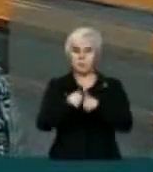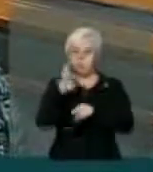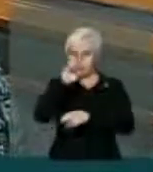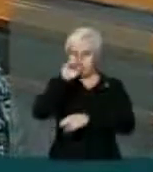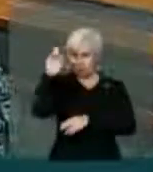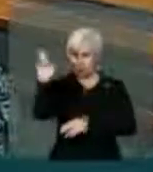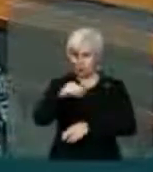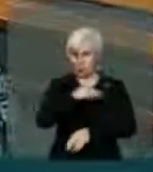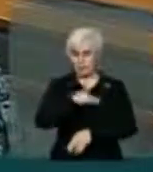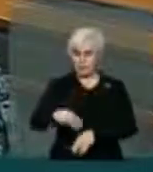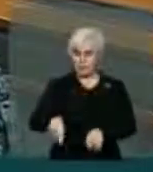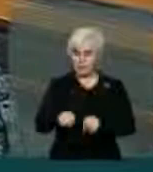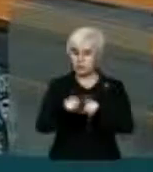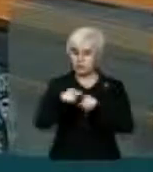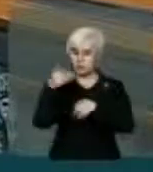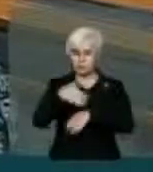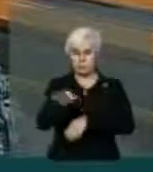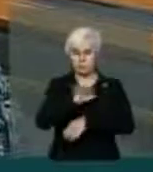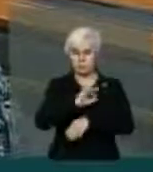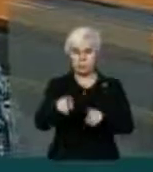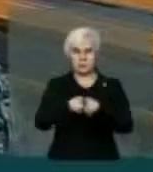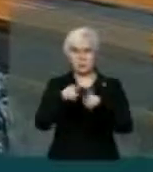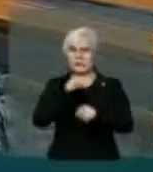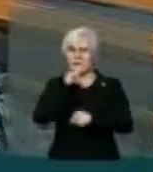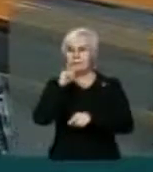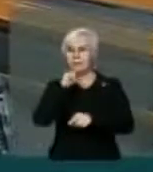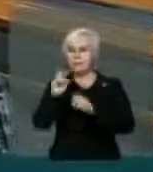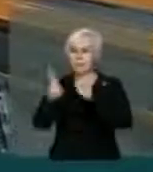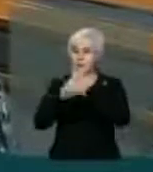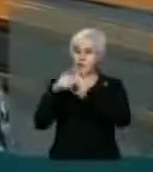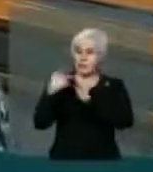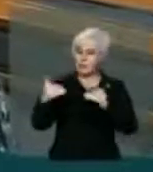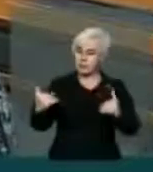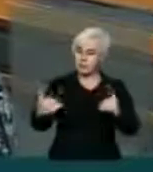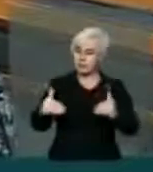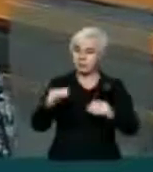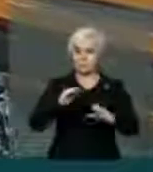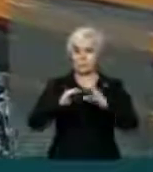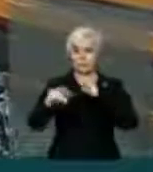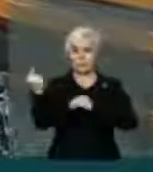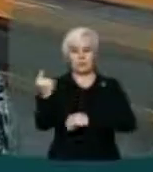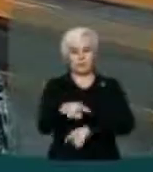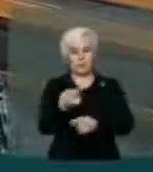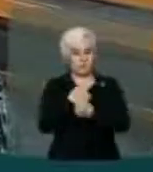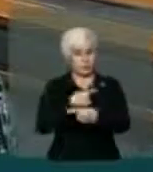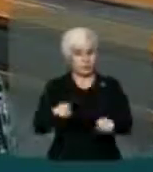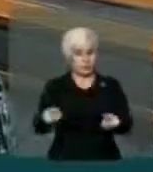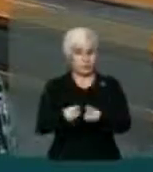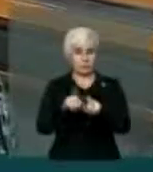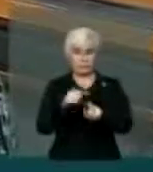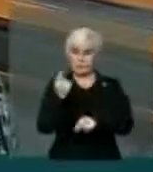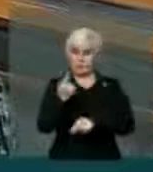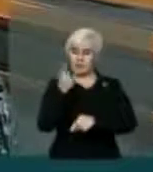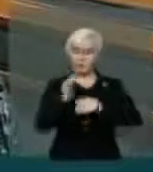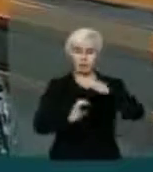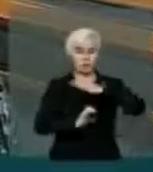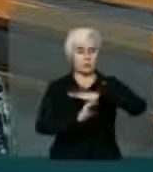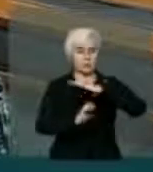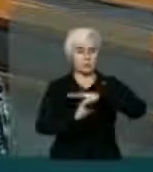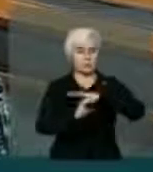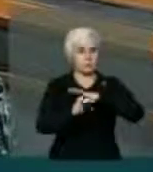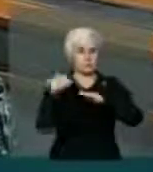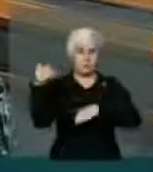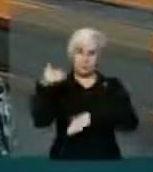ministro, nem por alguém que pudesse representar aquela pasta. E também a única empresa